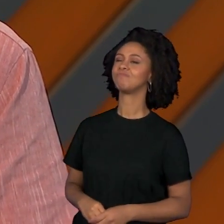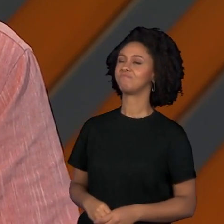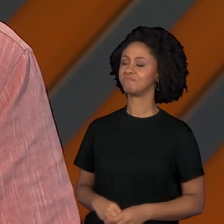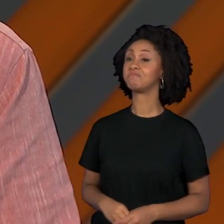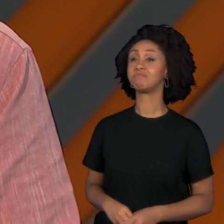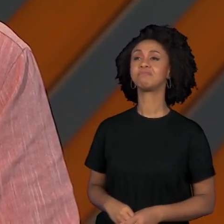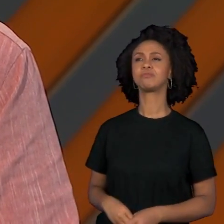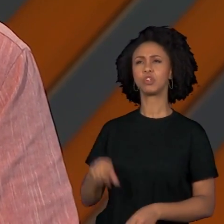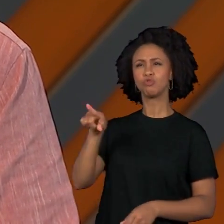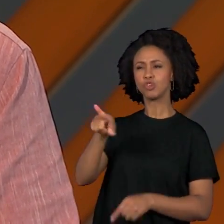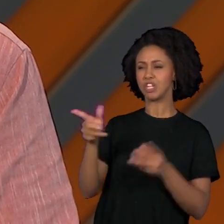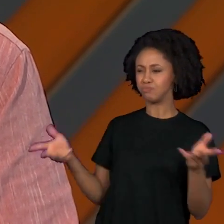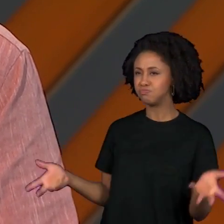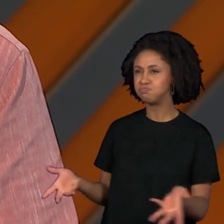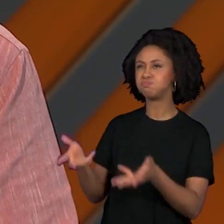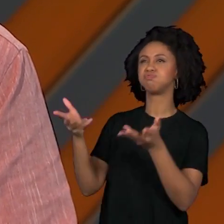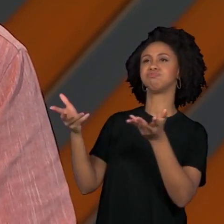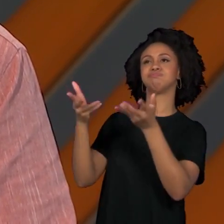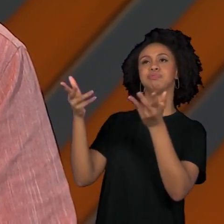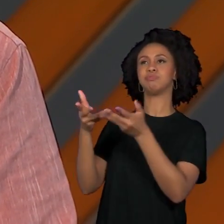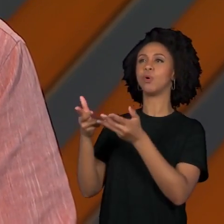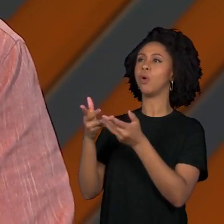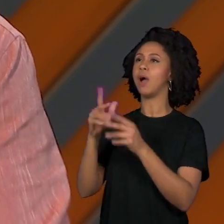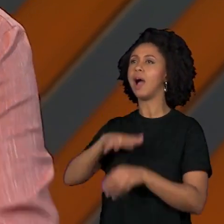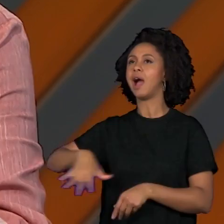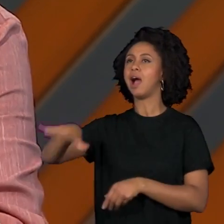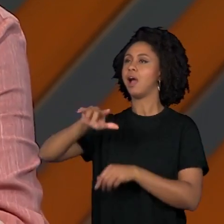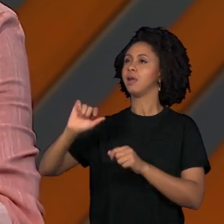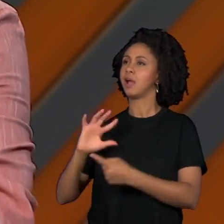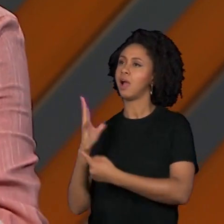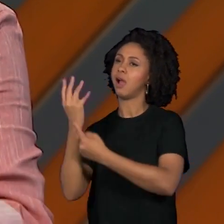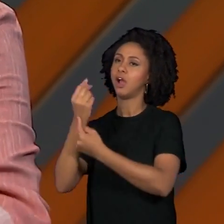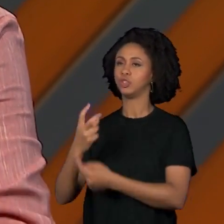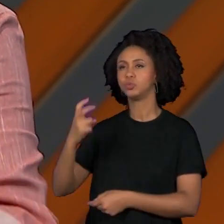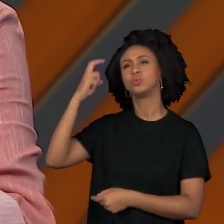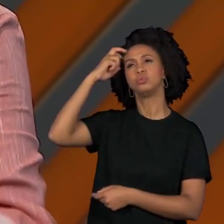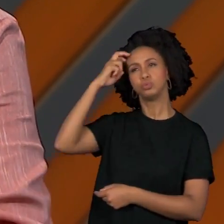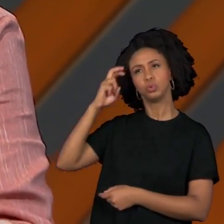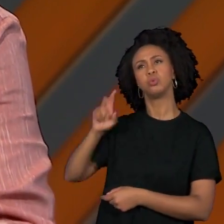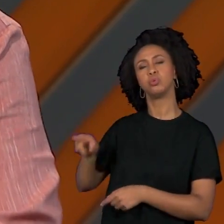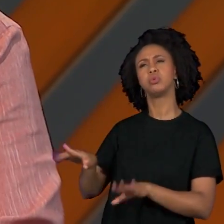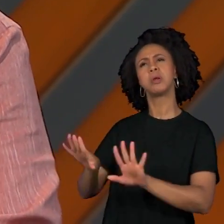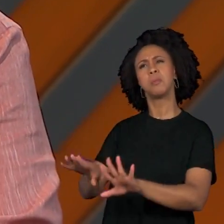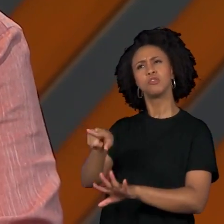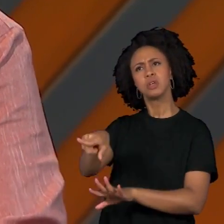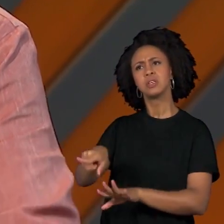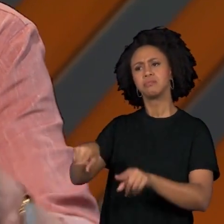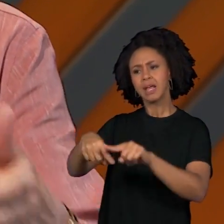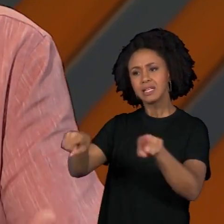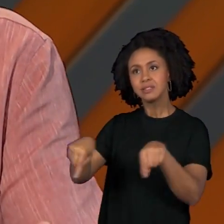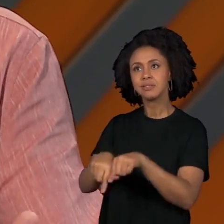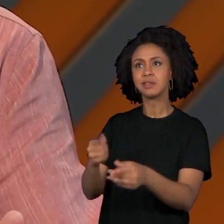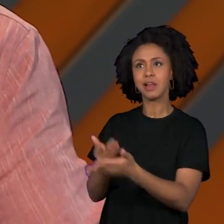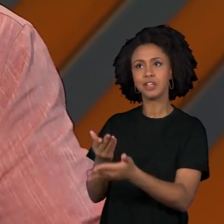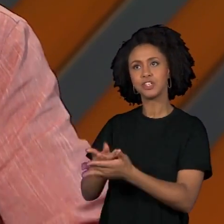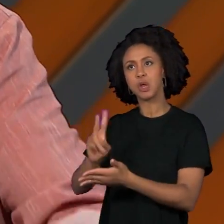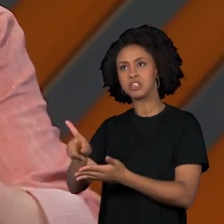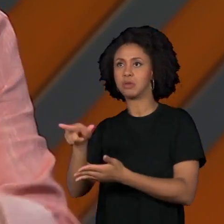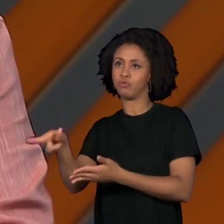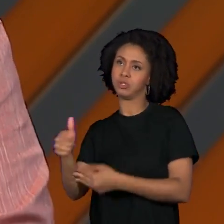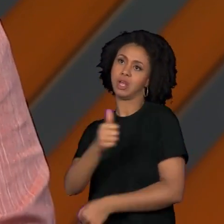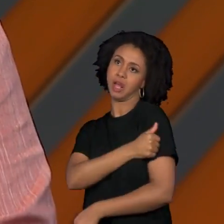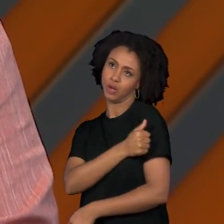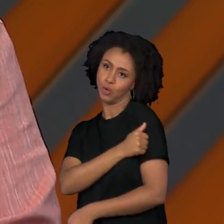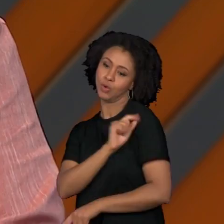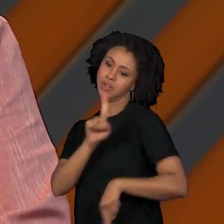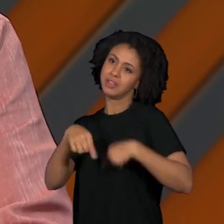promover eventos culturais e artísticos, você sempre esteve na sala de aula, Sim. como aluna, depois